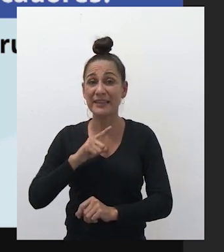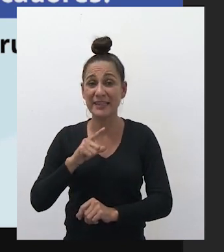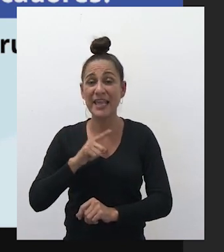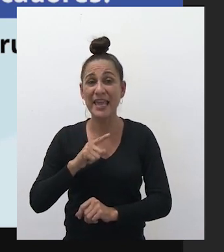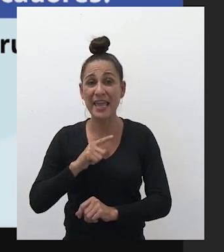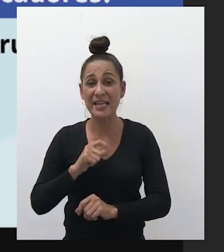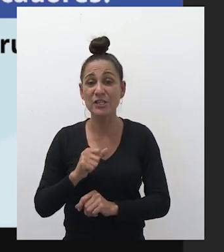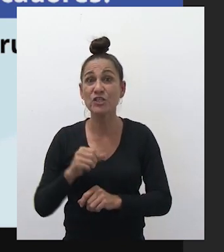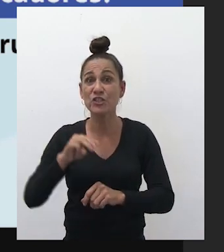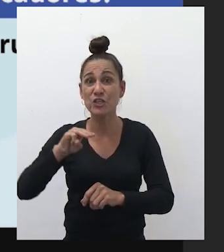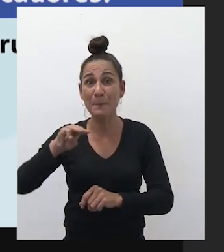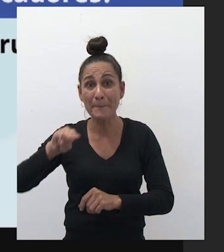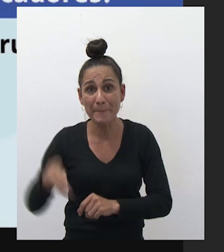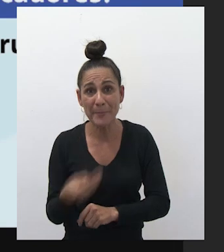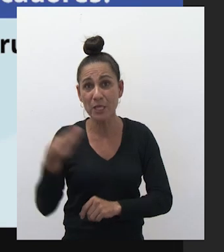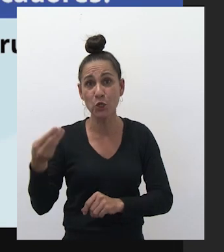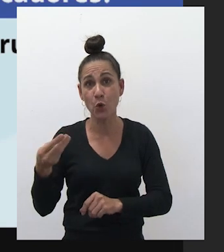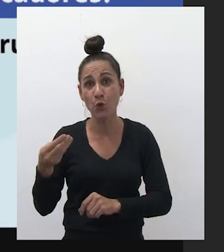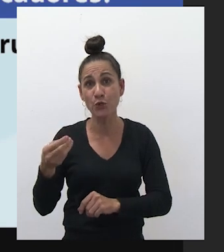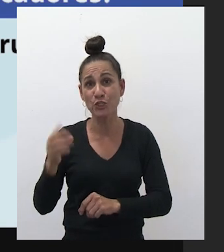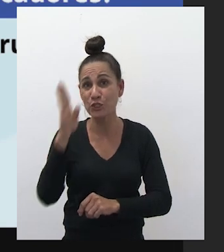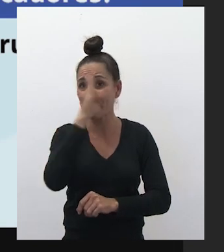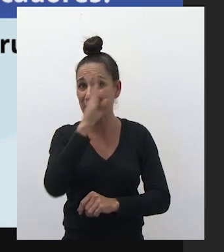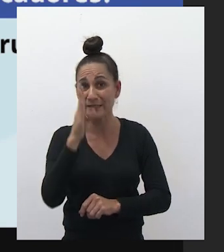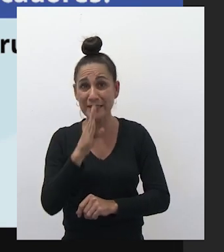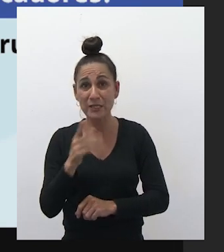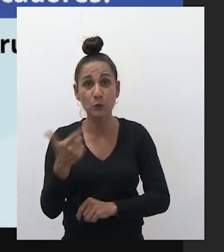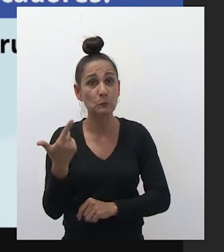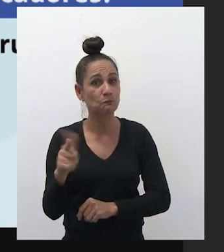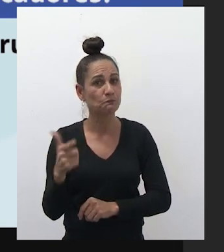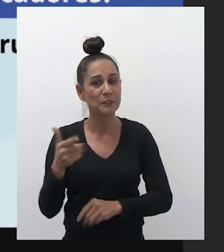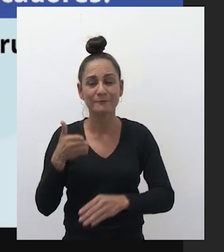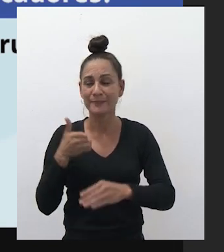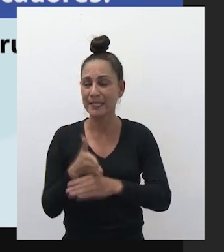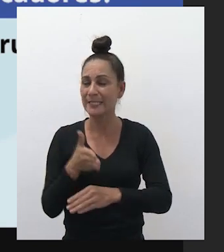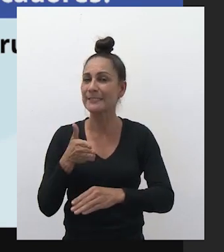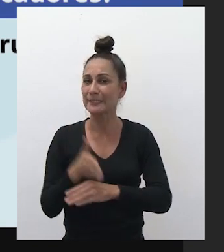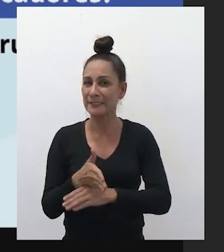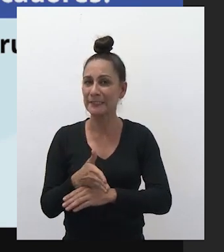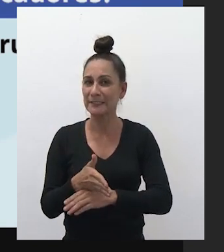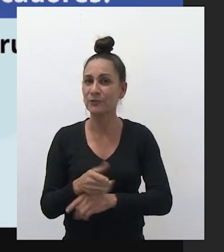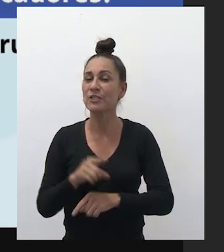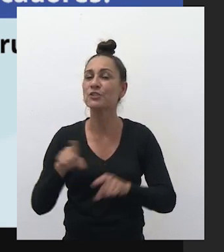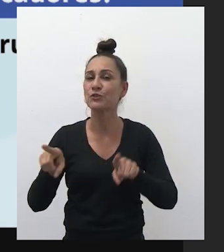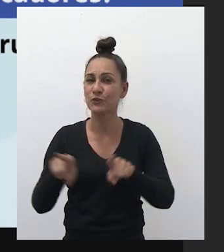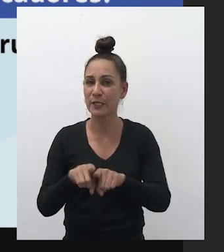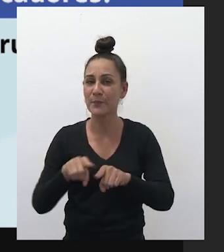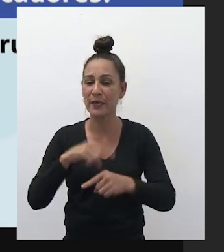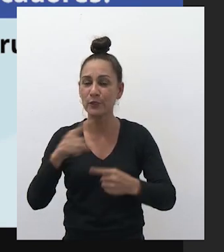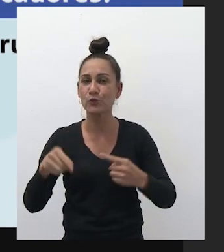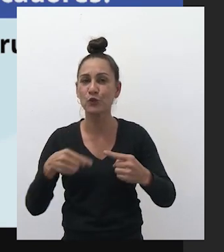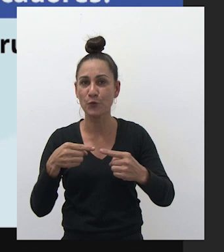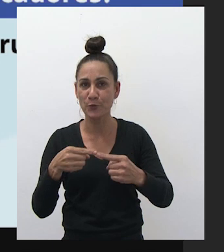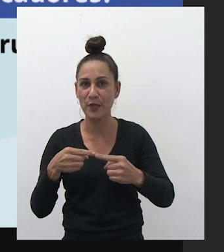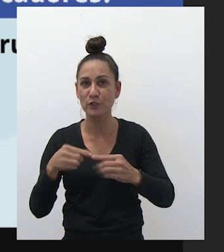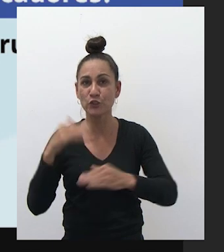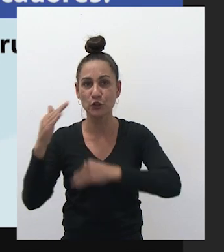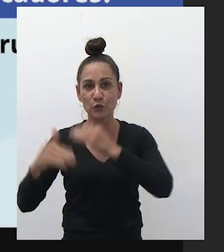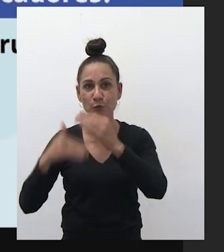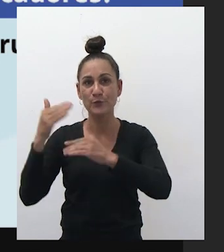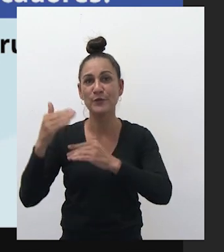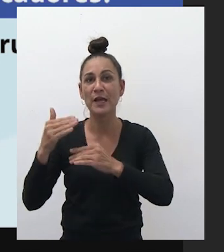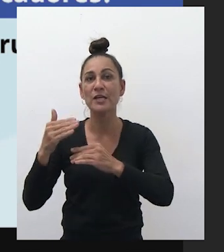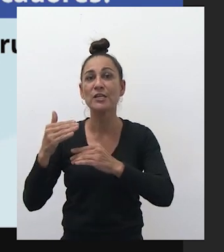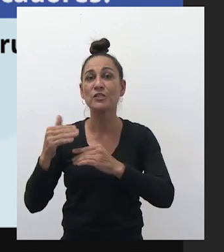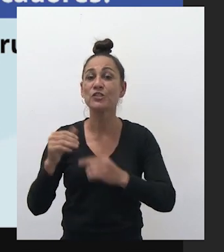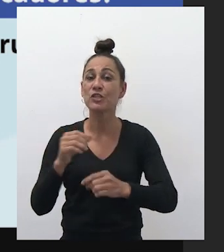contingente de milhões de brasileiros que não têm acesso a isso. Isso também está contemplado nos Objetivos de Desenvolvimento